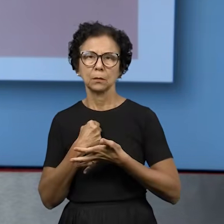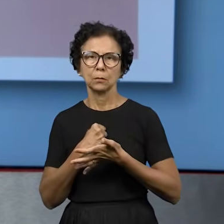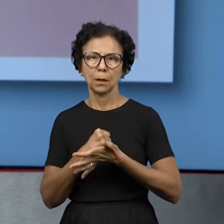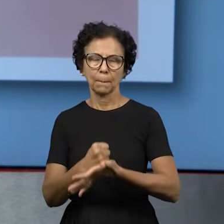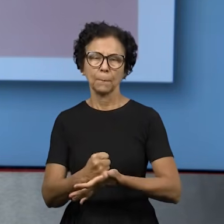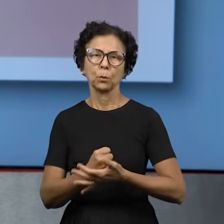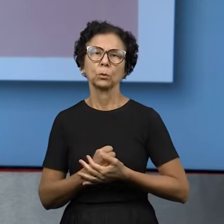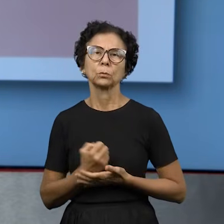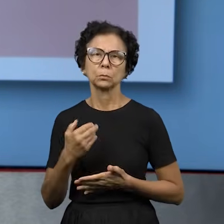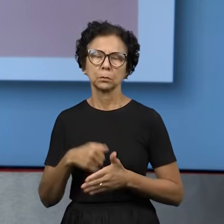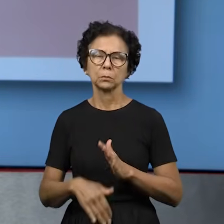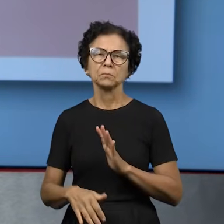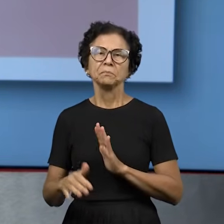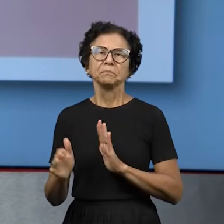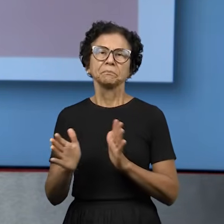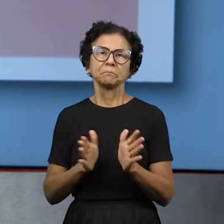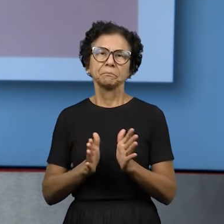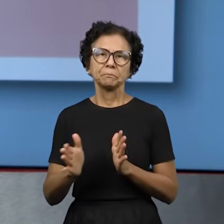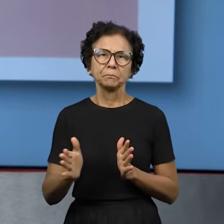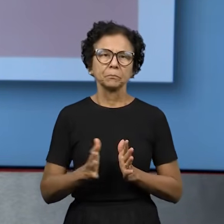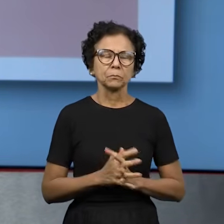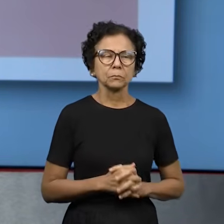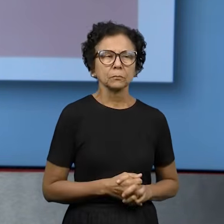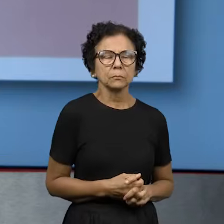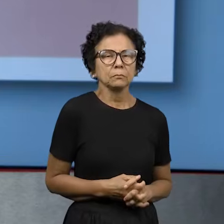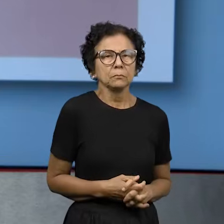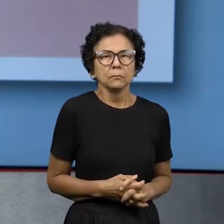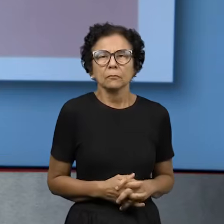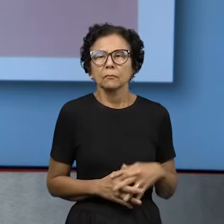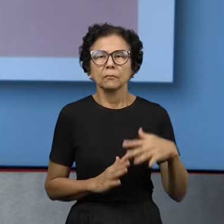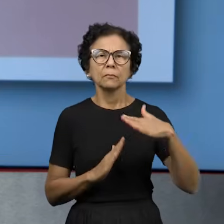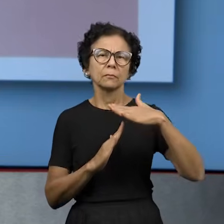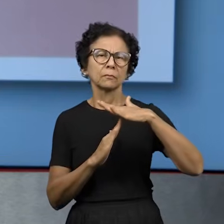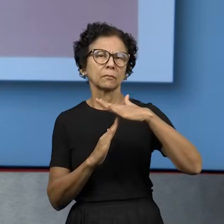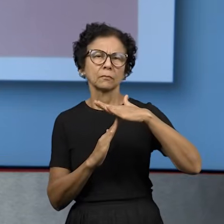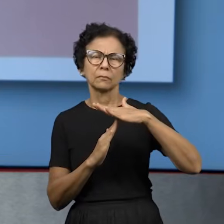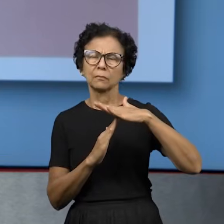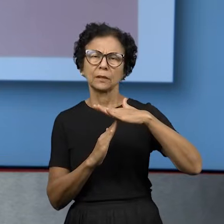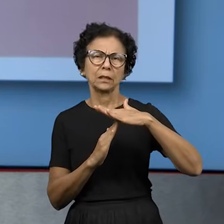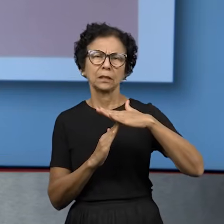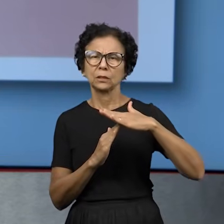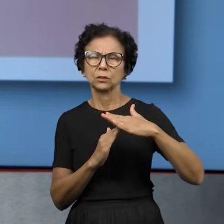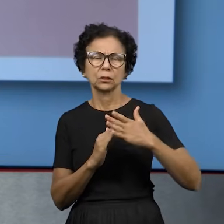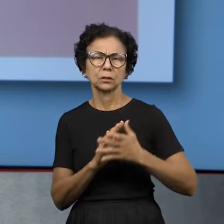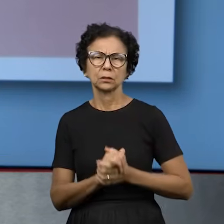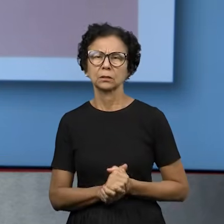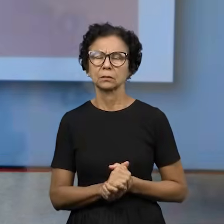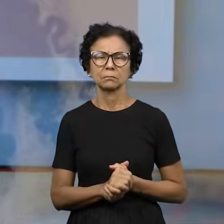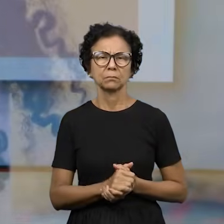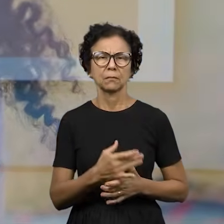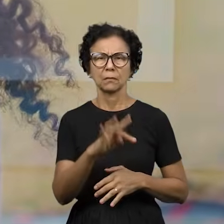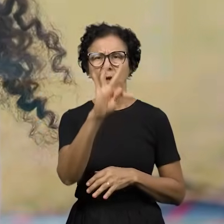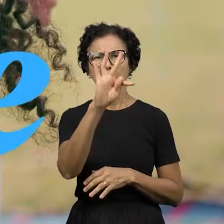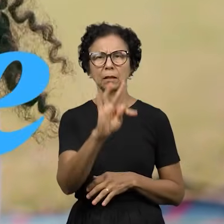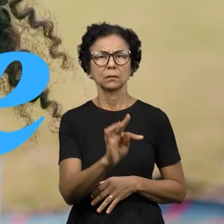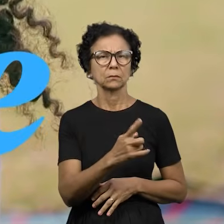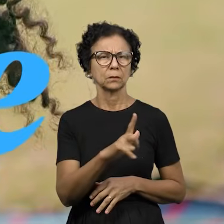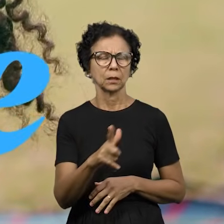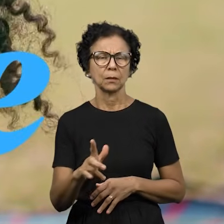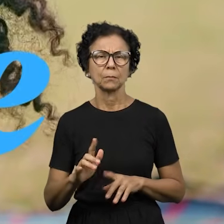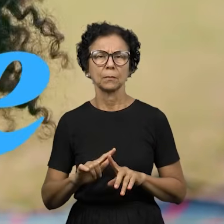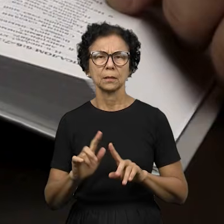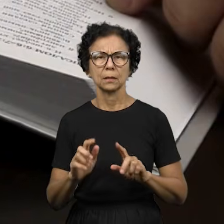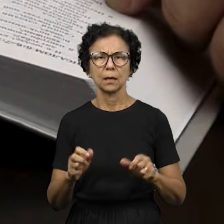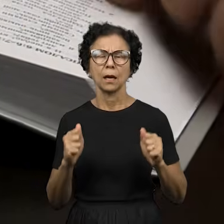amplitude da acessibilidade. Eles não se restringem a aspectos técnicos, mas envolvem